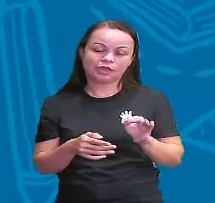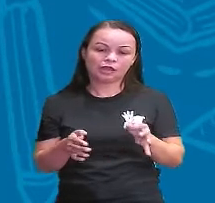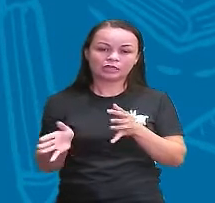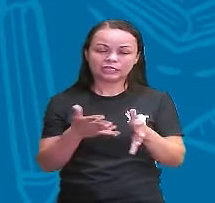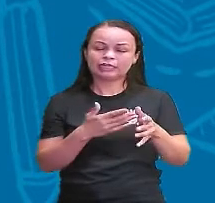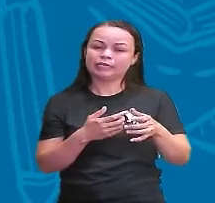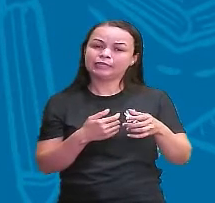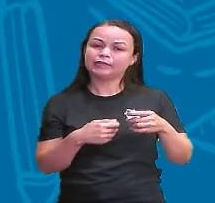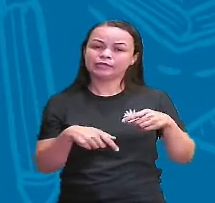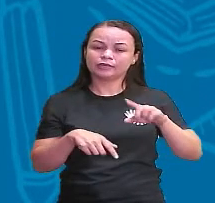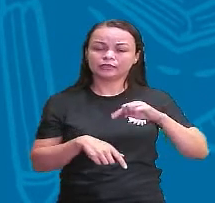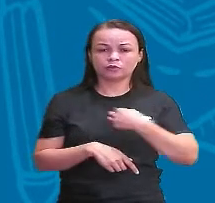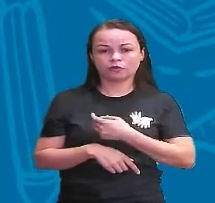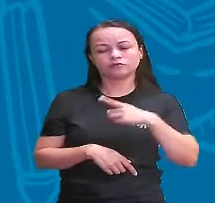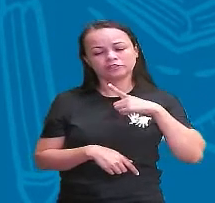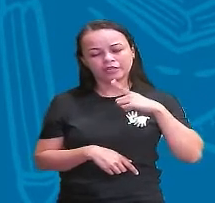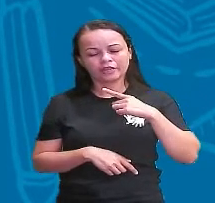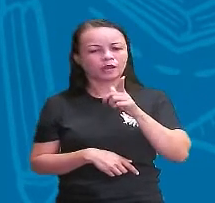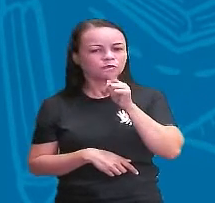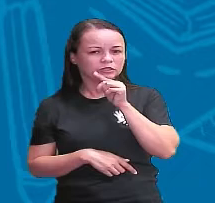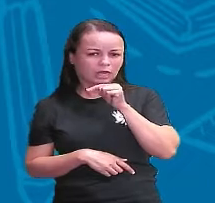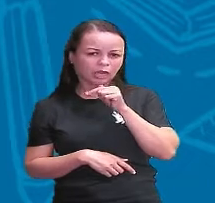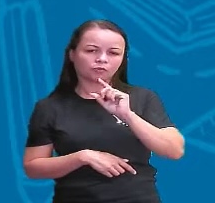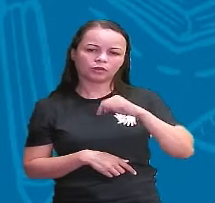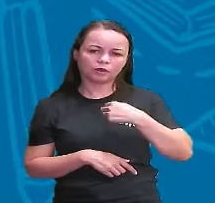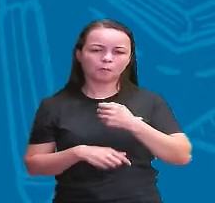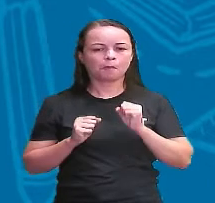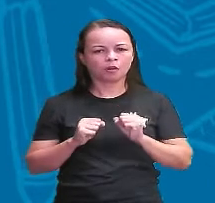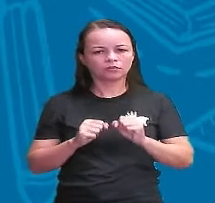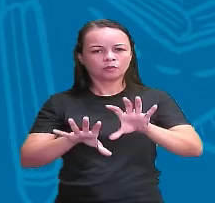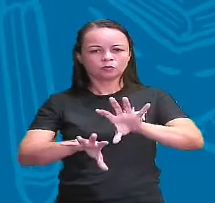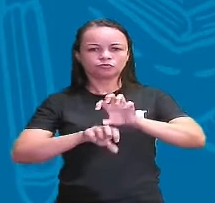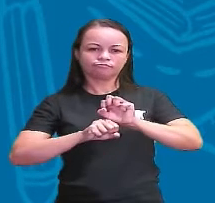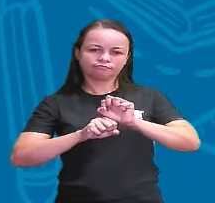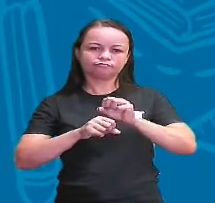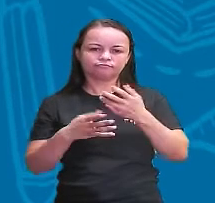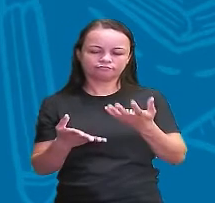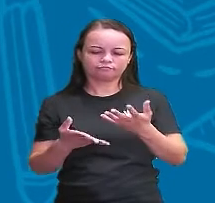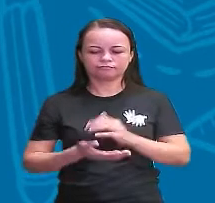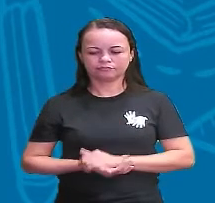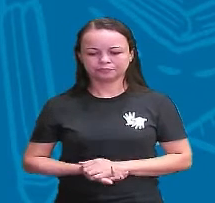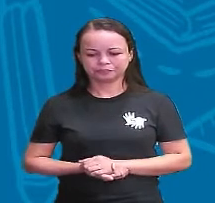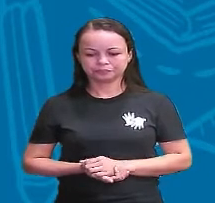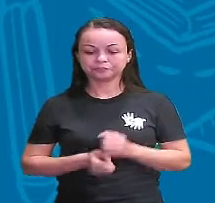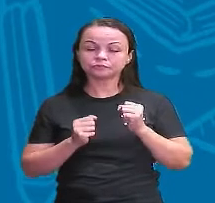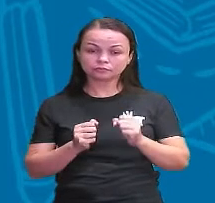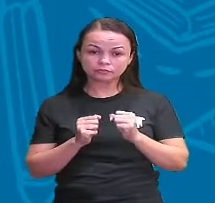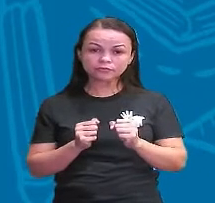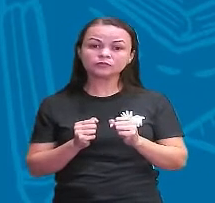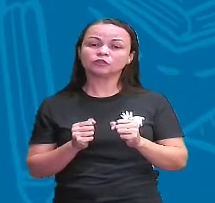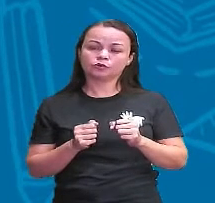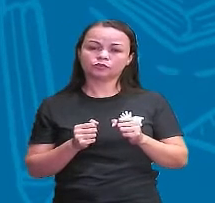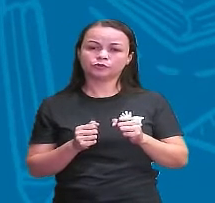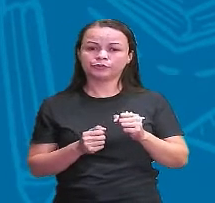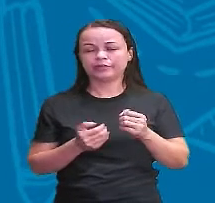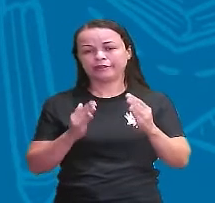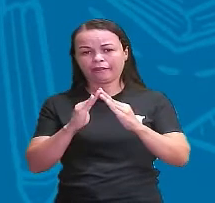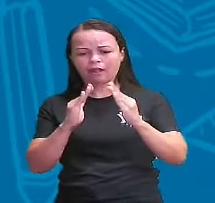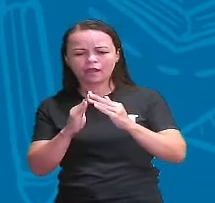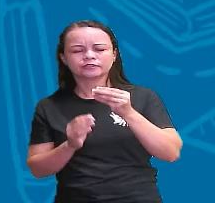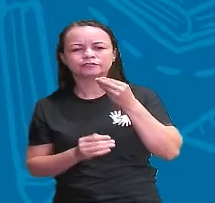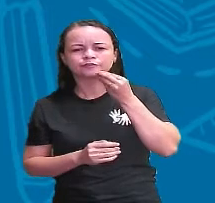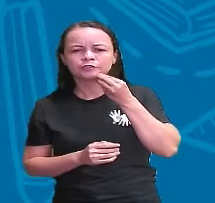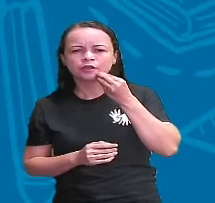para que a gente possa, nós seres humanos, possamos consumir. E a gente pode simular isso em casa, né? Pegando um copo, né? Colocando